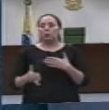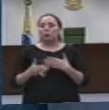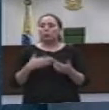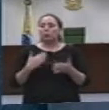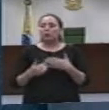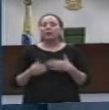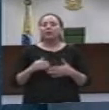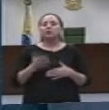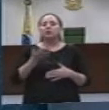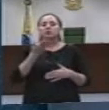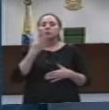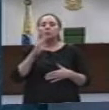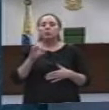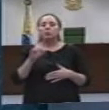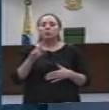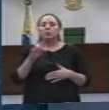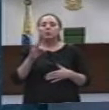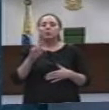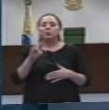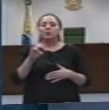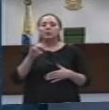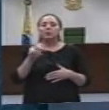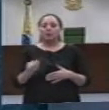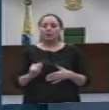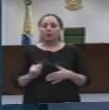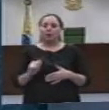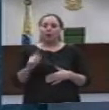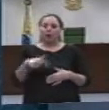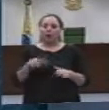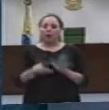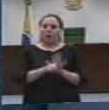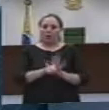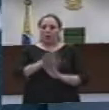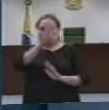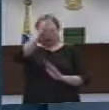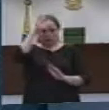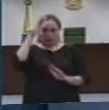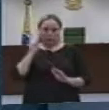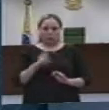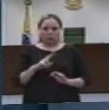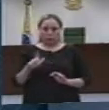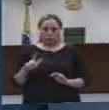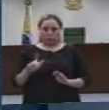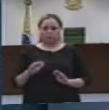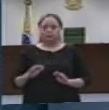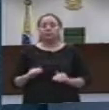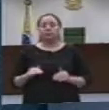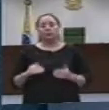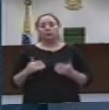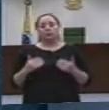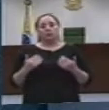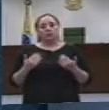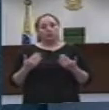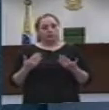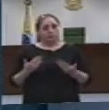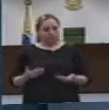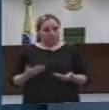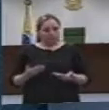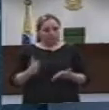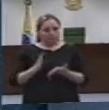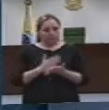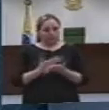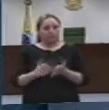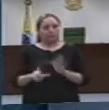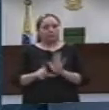doutrinação consta na lei do Mato Grosso do Sul no entanto em algumas